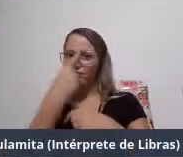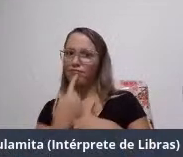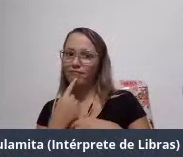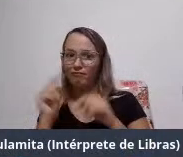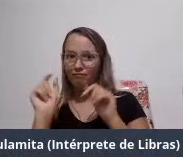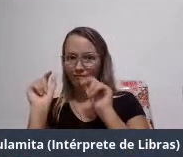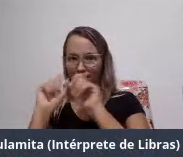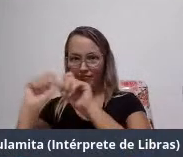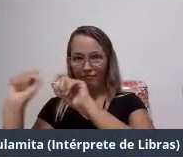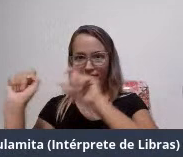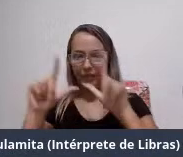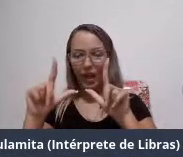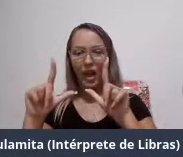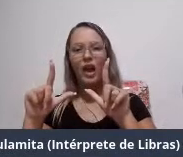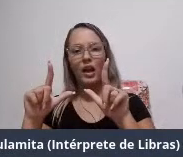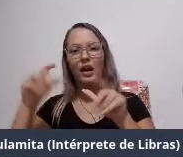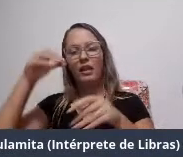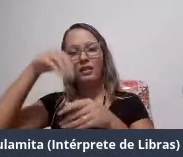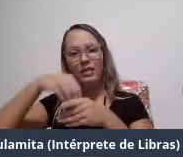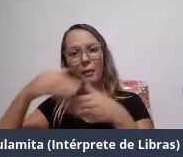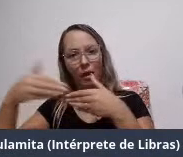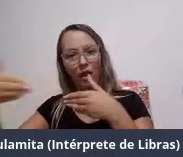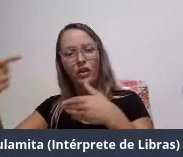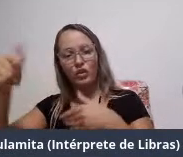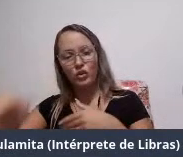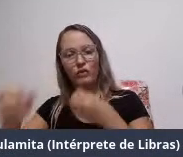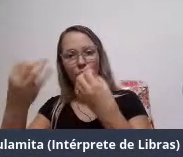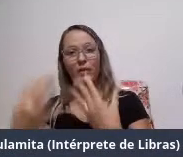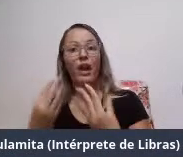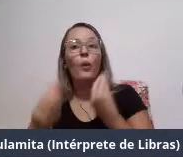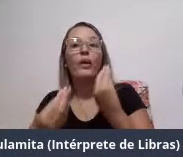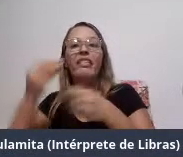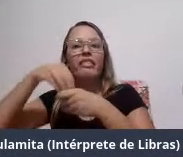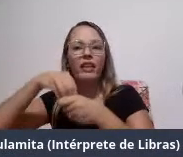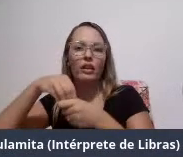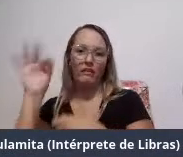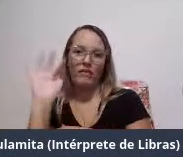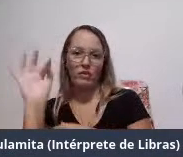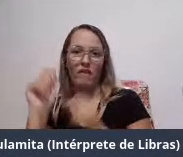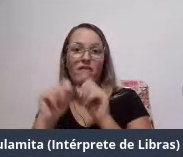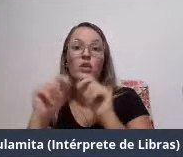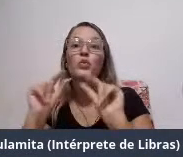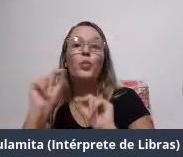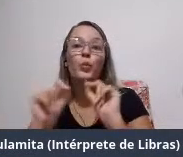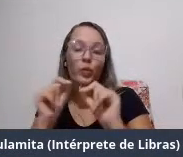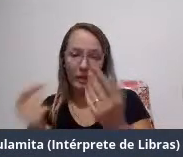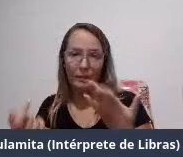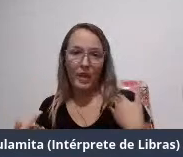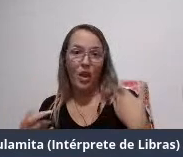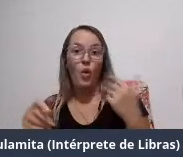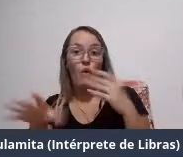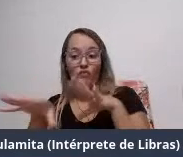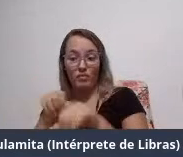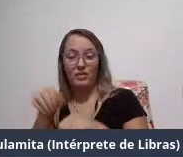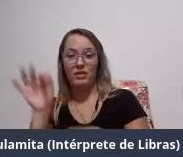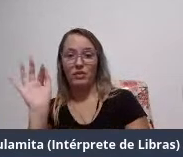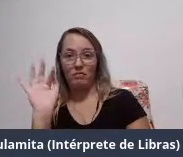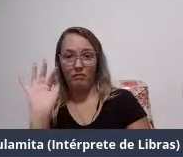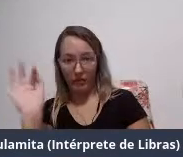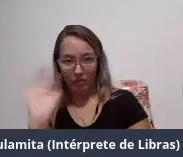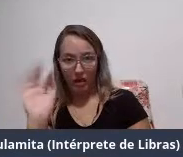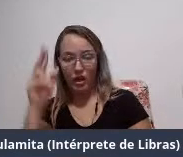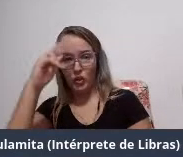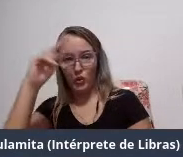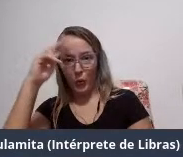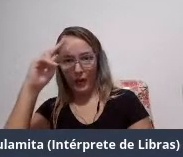atribuições lá, mas eu vou falar mais disso mais para frente. Pode passar, por favor. Eu fiz história no